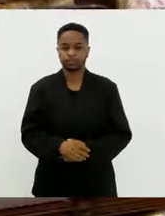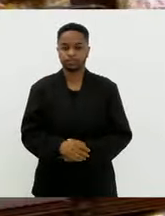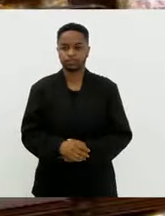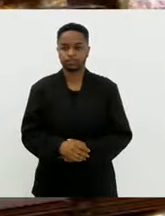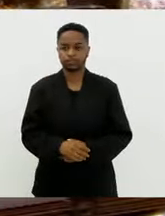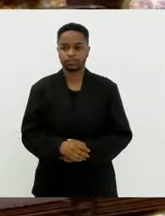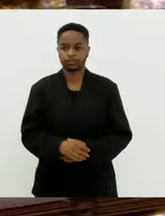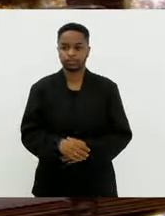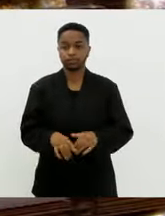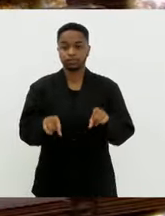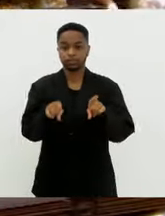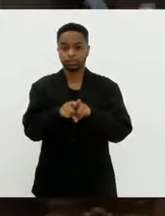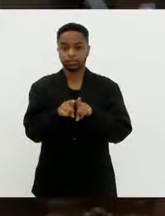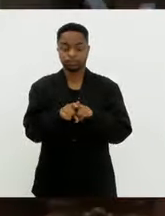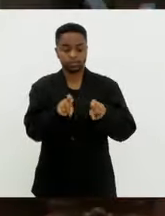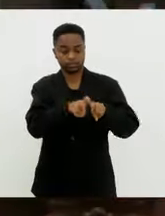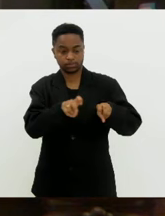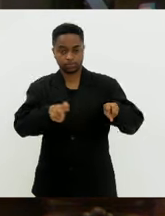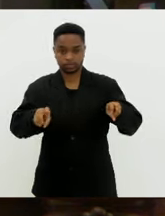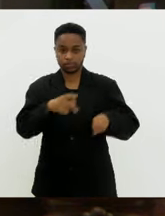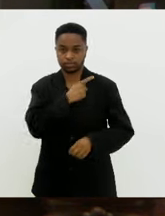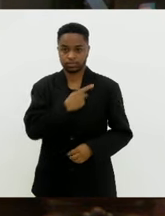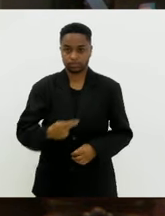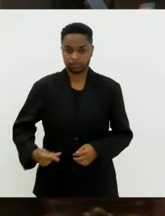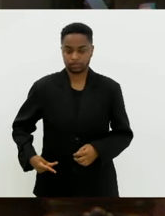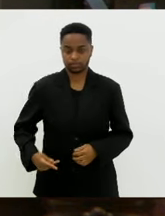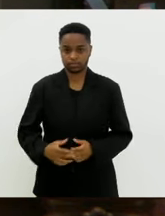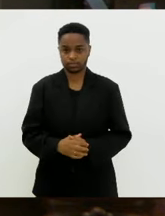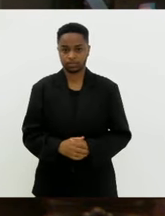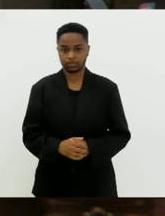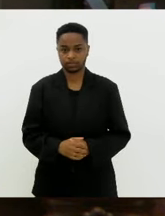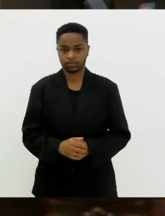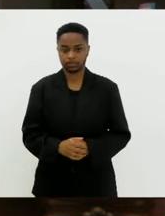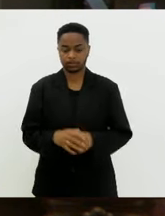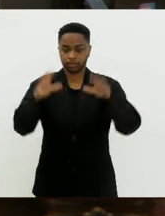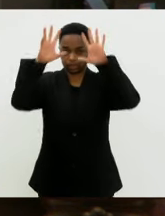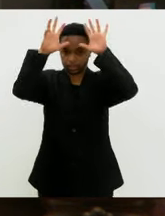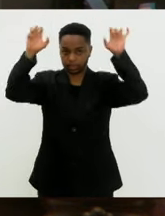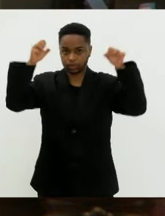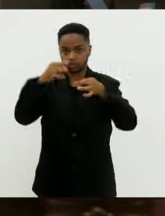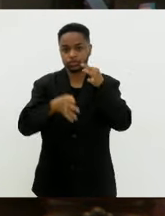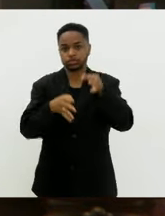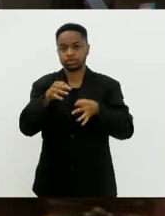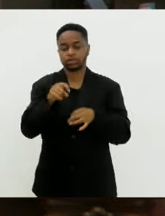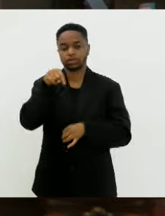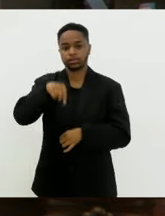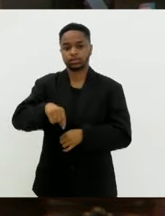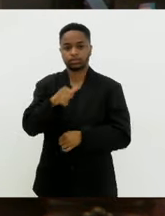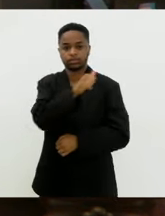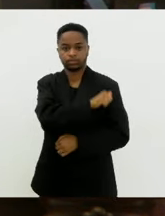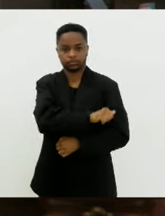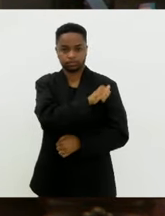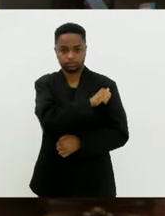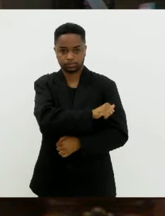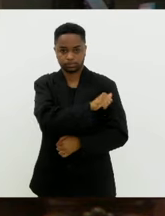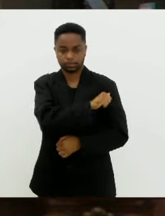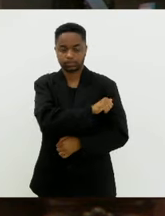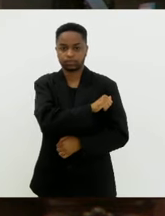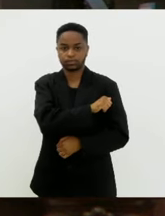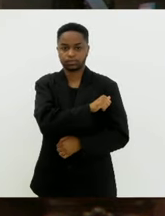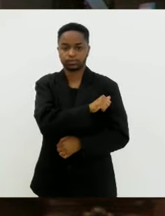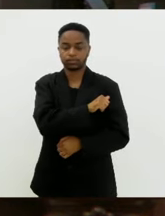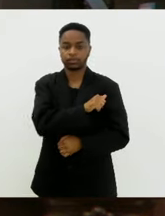Também compondo a mesa o presidente do Tribunal de Justiça do estado do Rio de Janeiro,